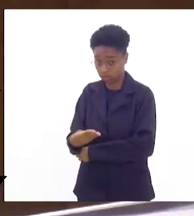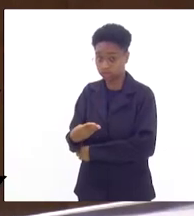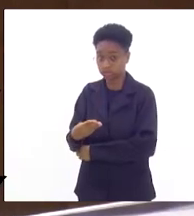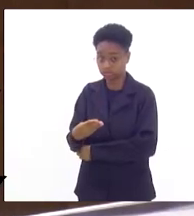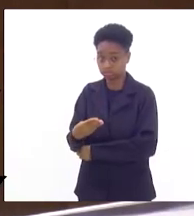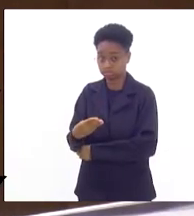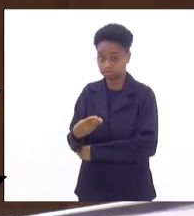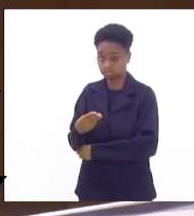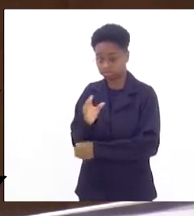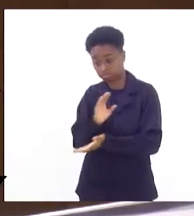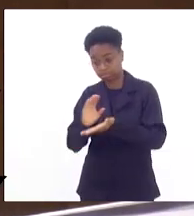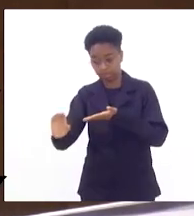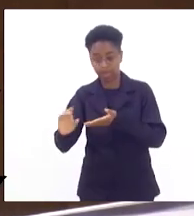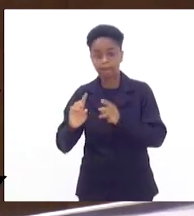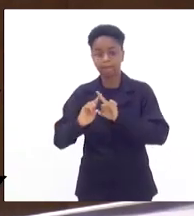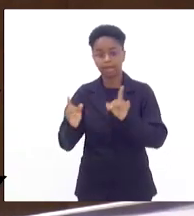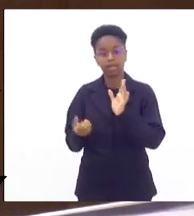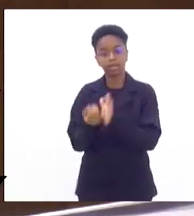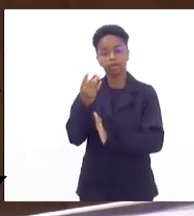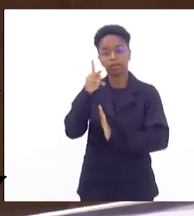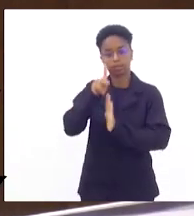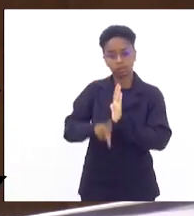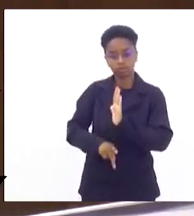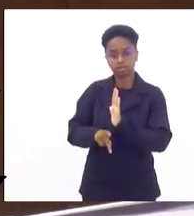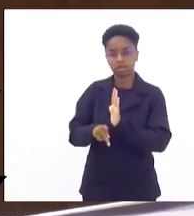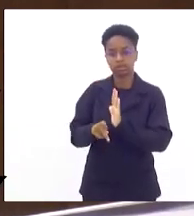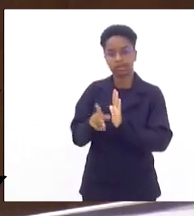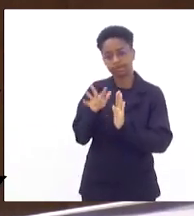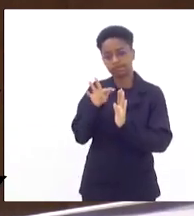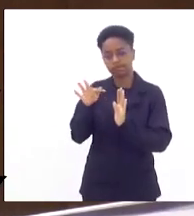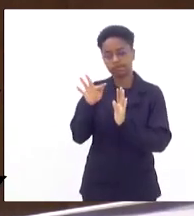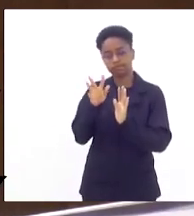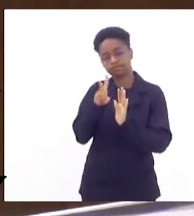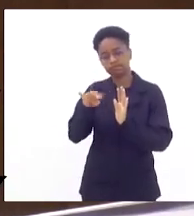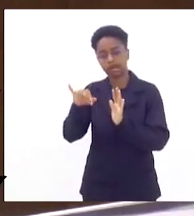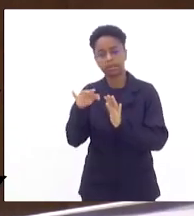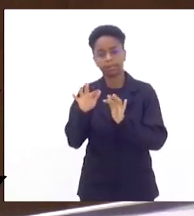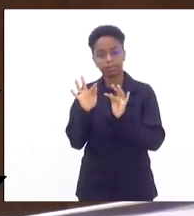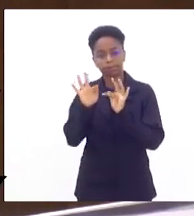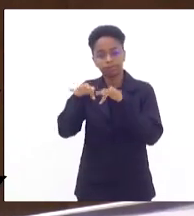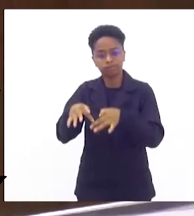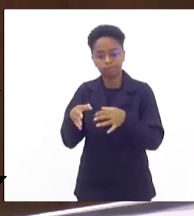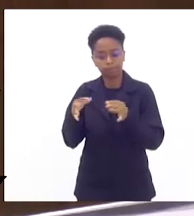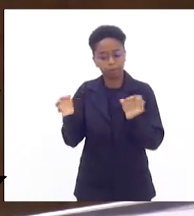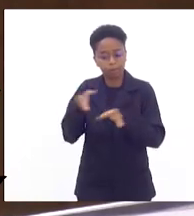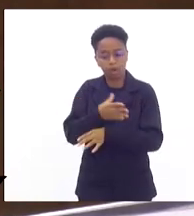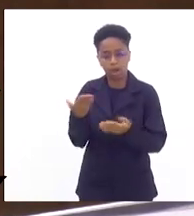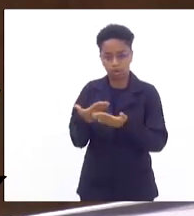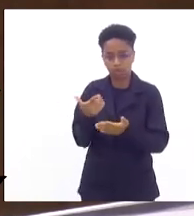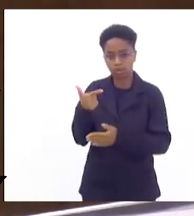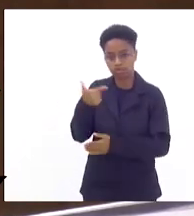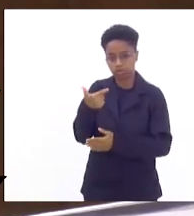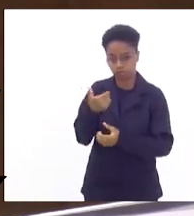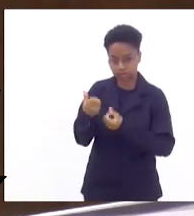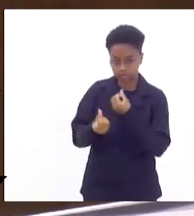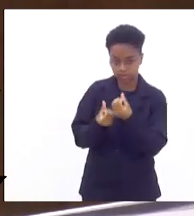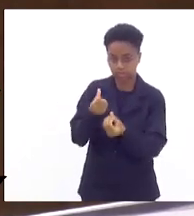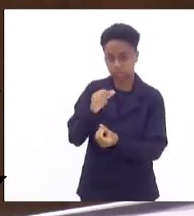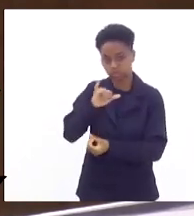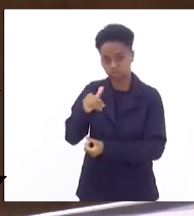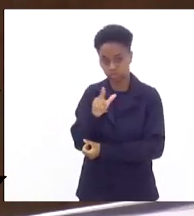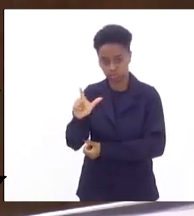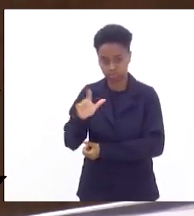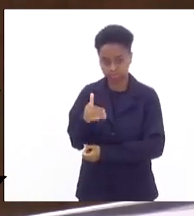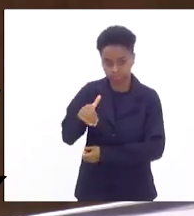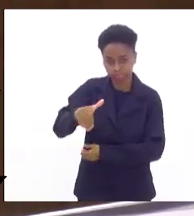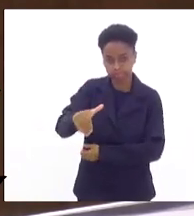e estamos fazendo projeto esse que deve ficar concluído agora no segundo semestre, e de novo, se o licenciamento tudo der certo, a